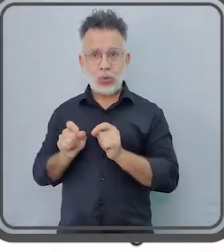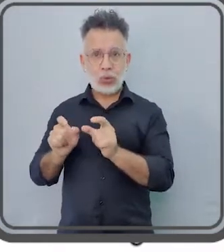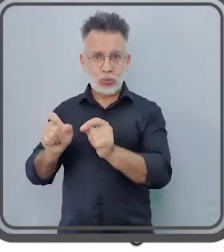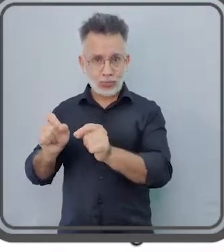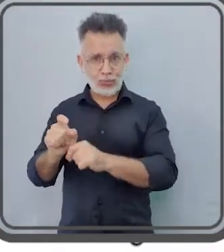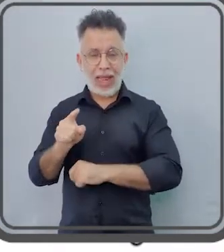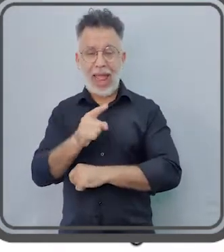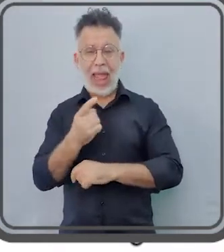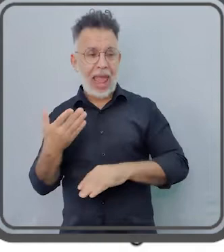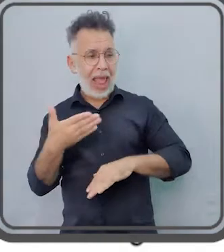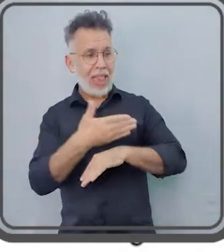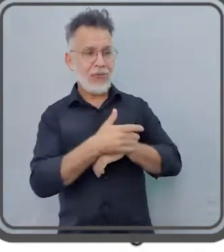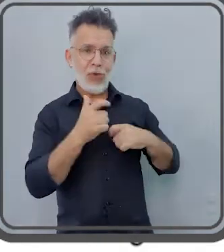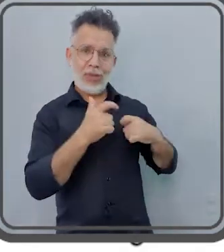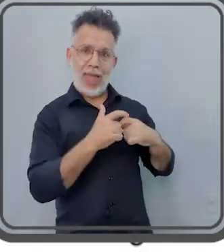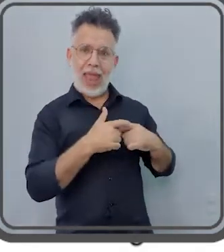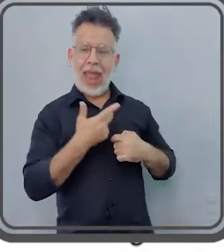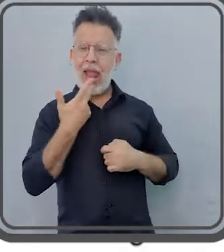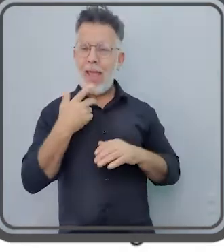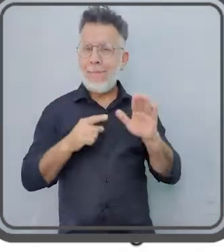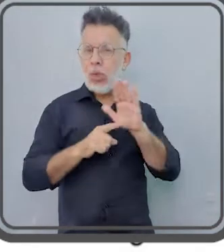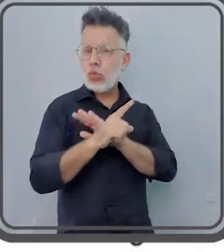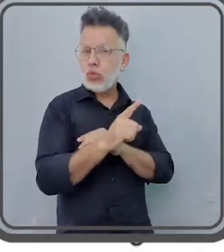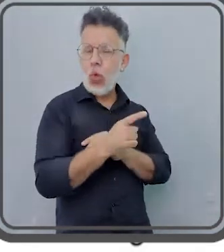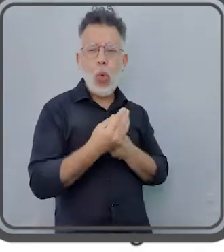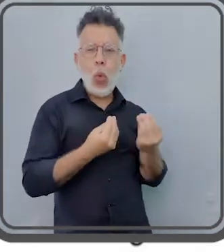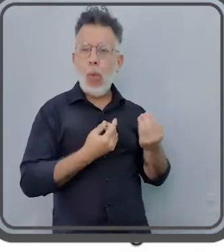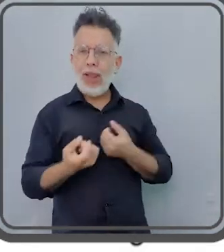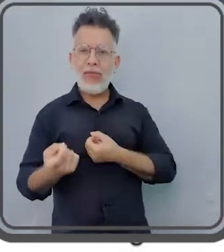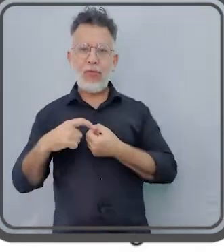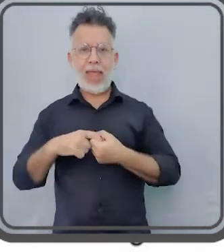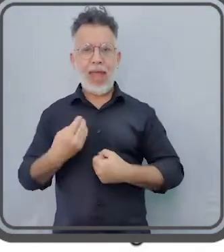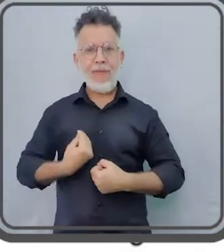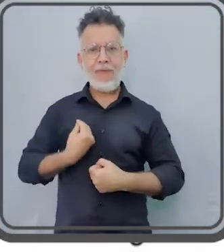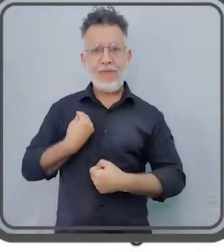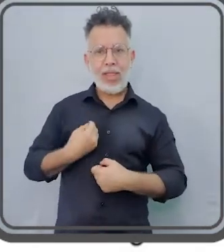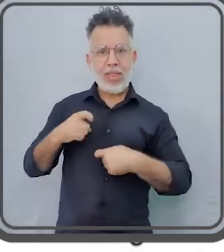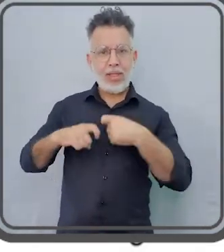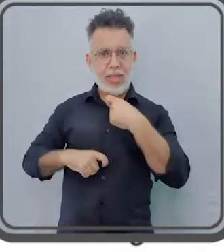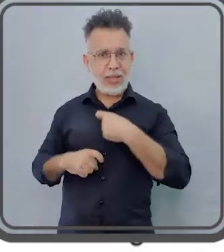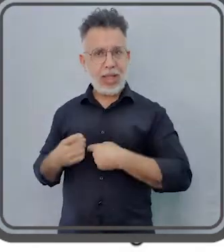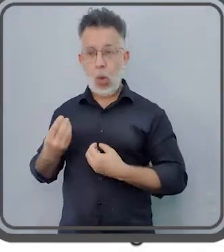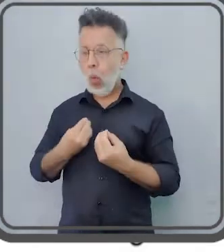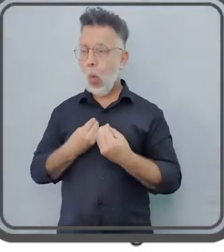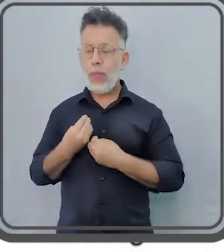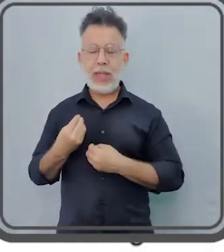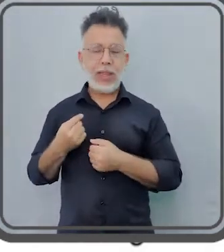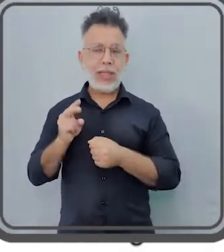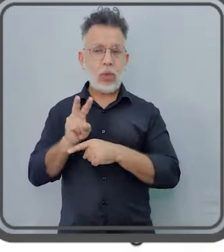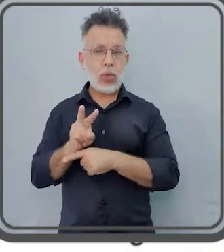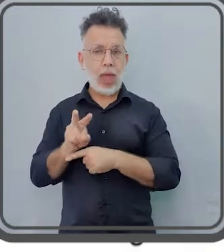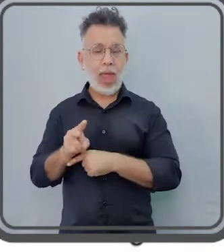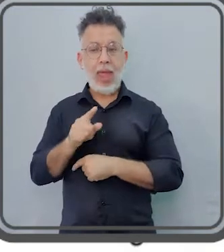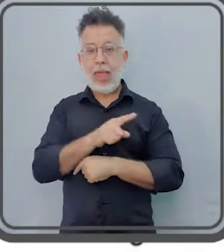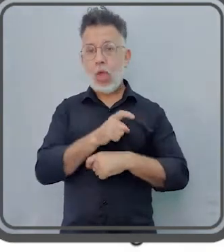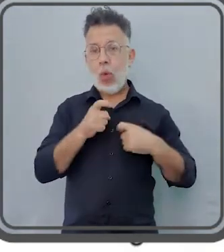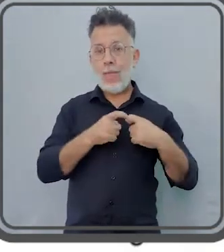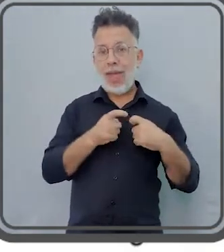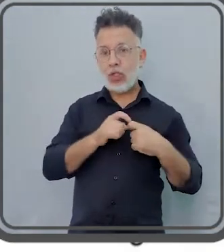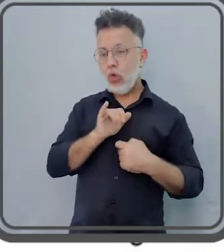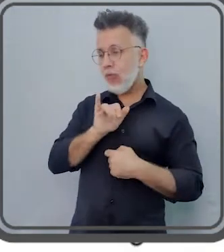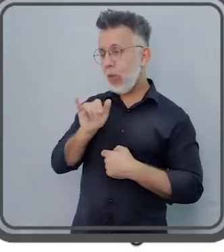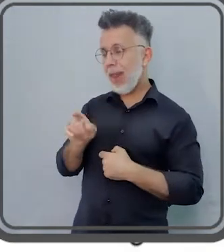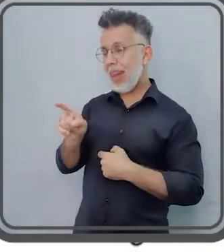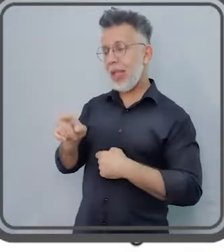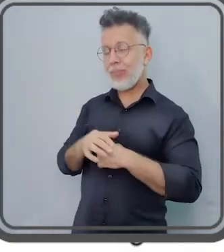seu ginecologista, ela perguntou dessa retomada da vida sexual dela, dessa, né, que queria, enfim, voltar a saber todos os cuidados. E o profissional